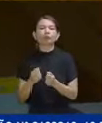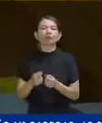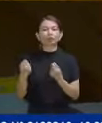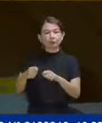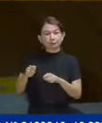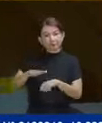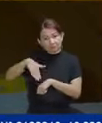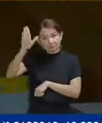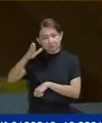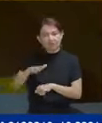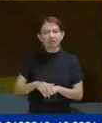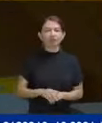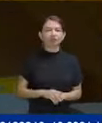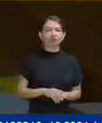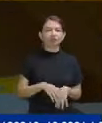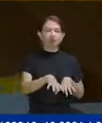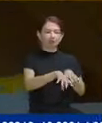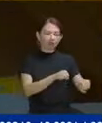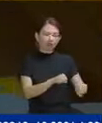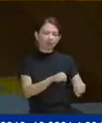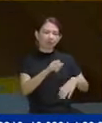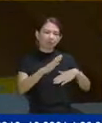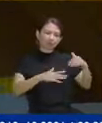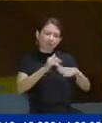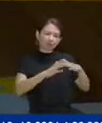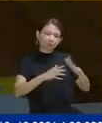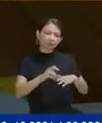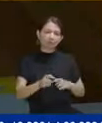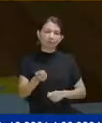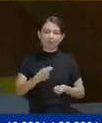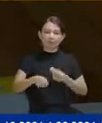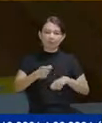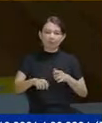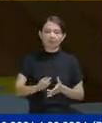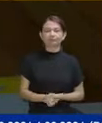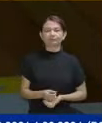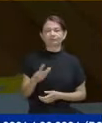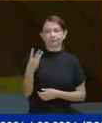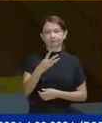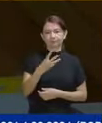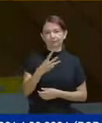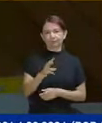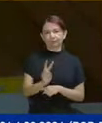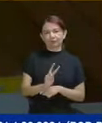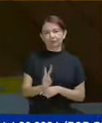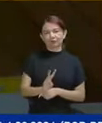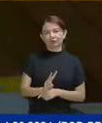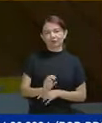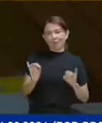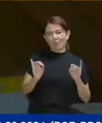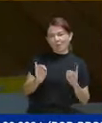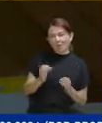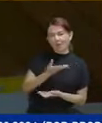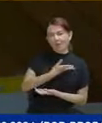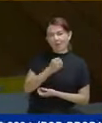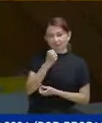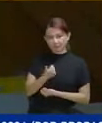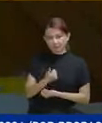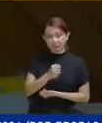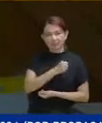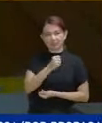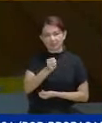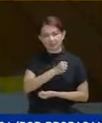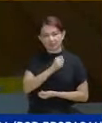foco em capacitação profissional e empreendedorismo. Transcrição do vídeo 3. Olá, amigos, tudo bem? Eu sou o delegado